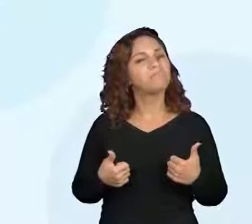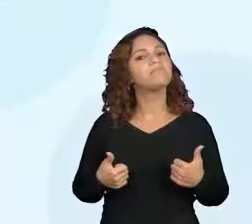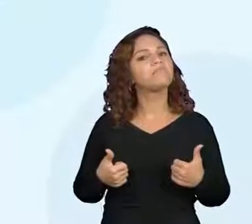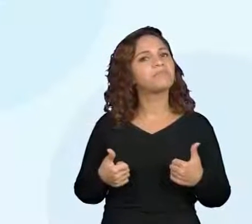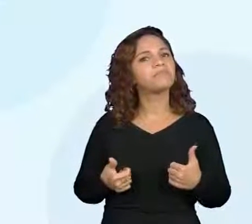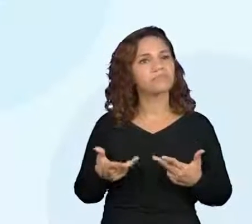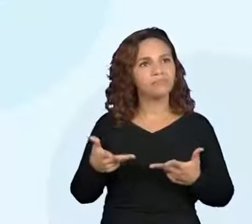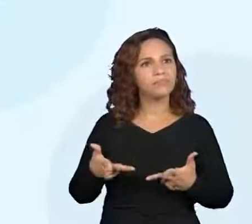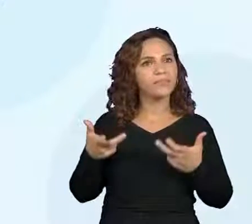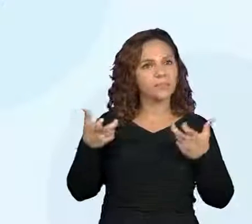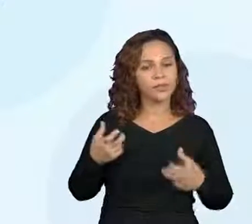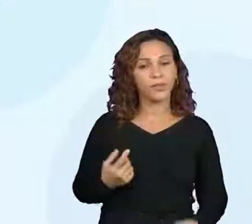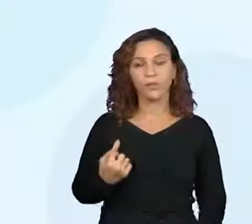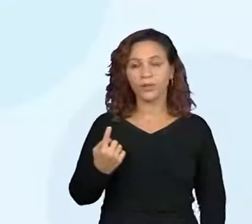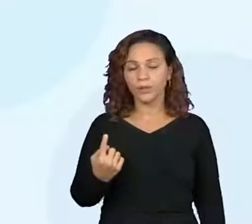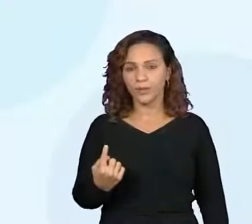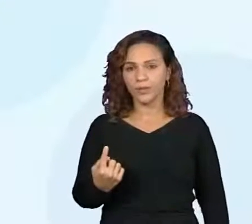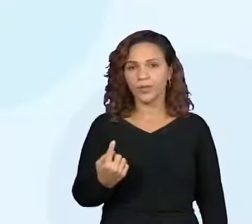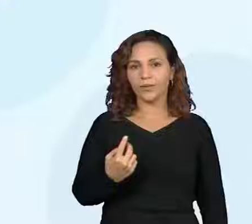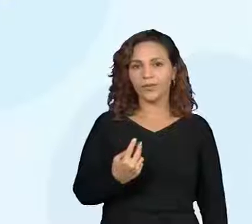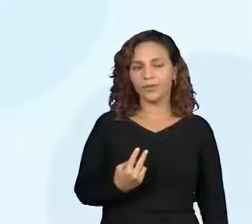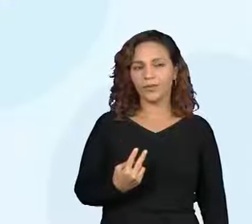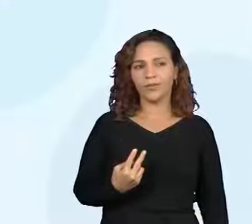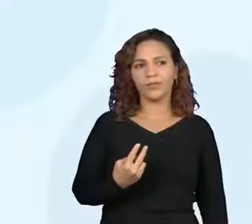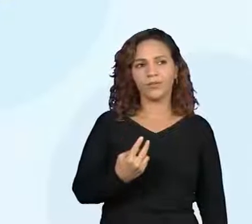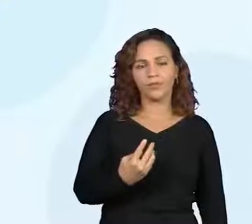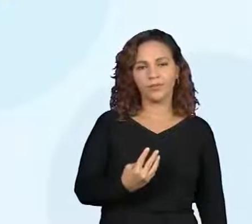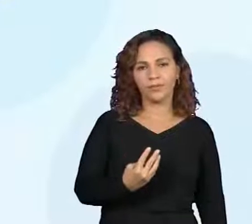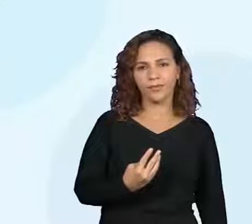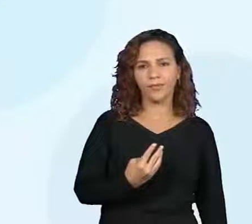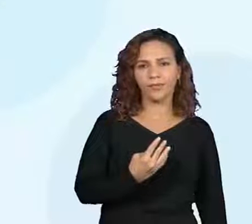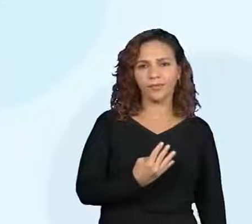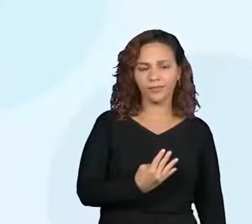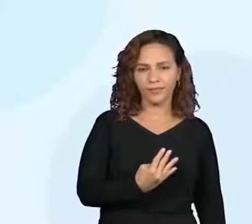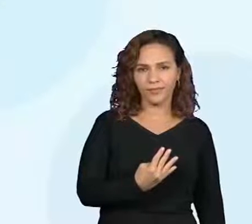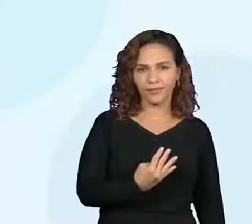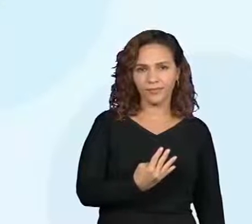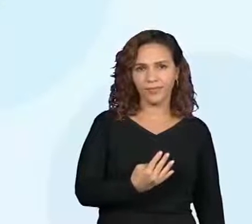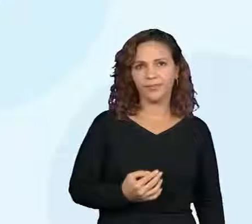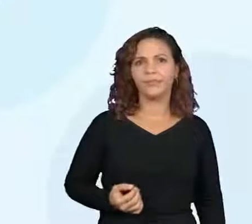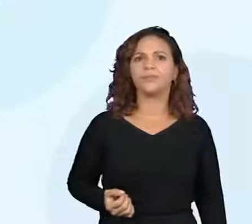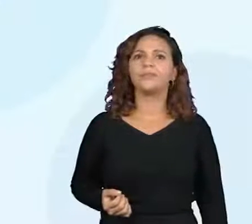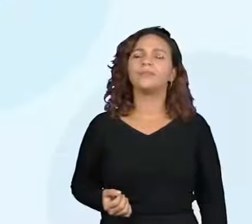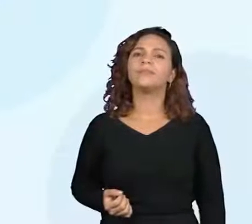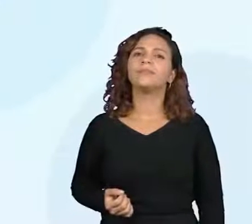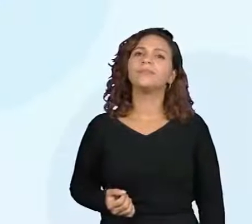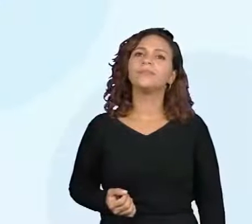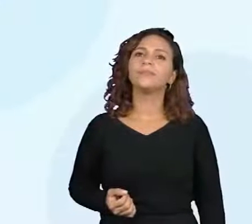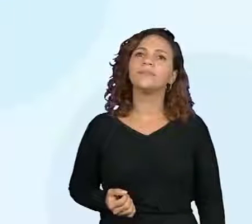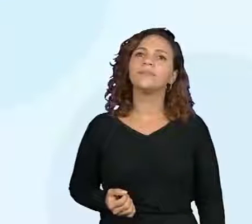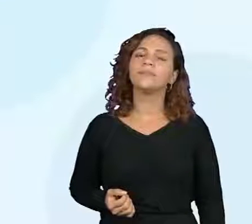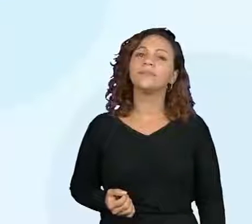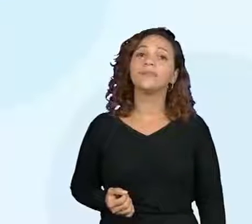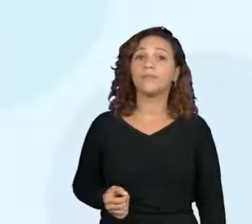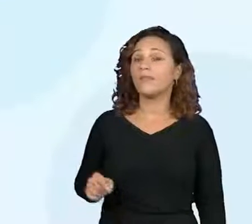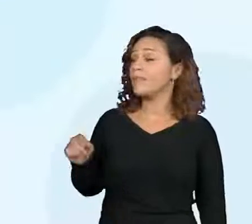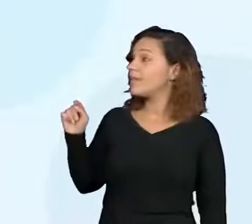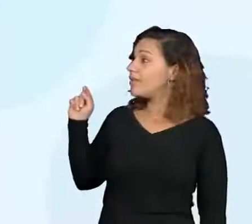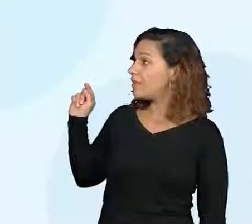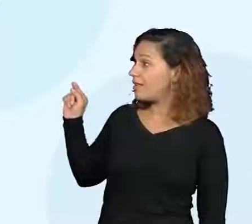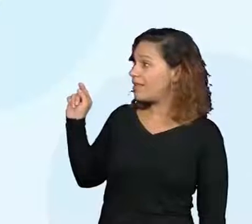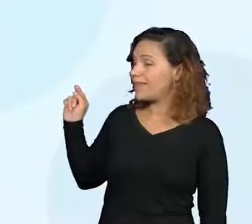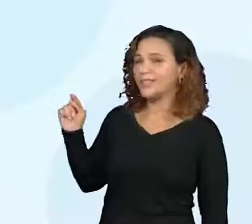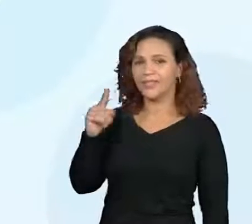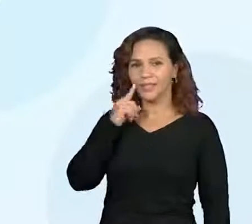1, 2, 3, 4 quadrinhos. Esses 4 quadrinhos, lendo